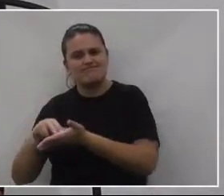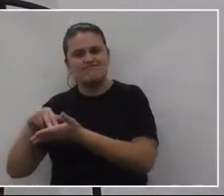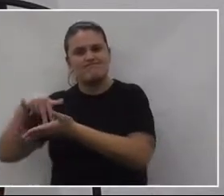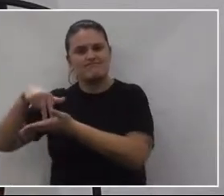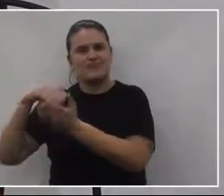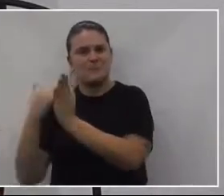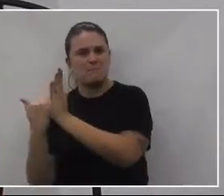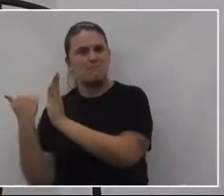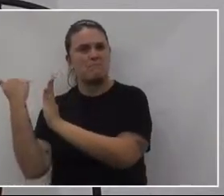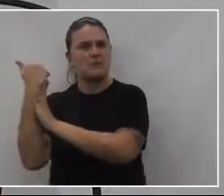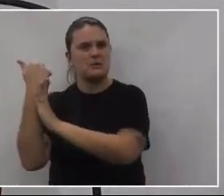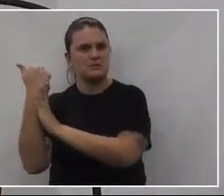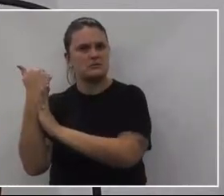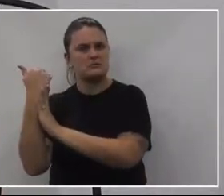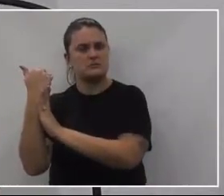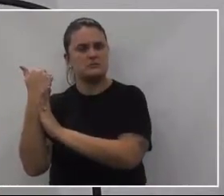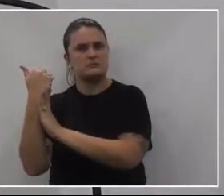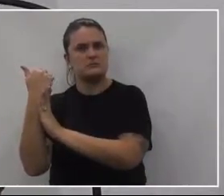aí